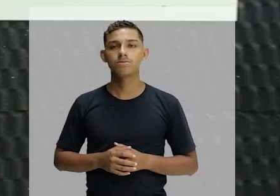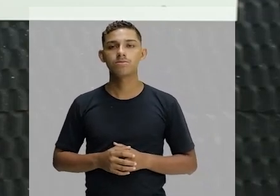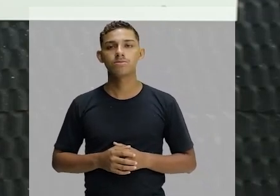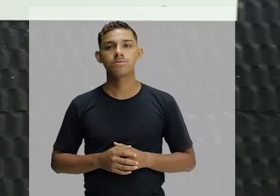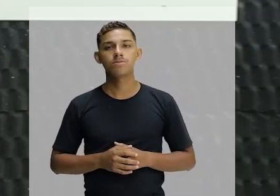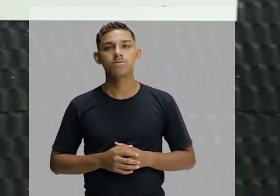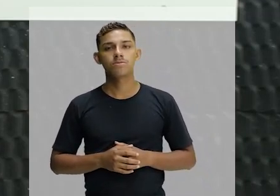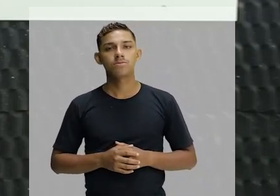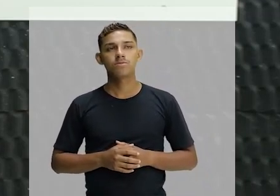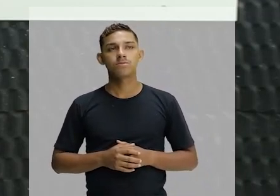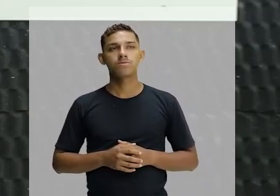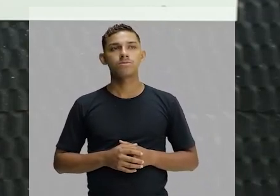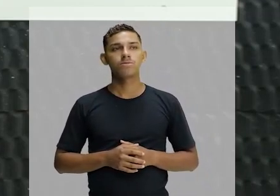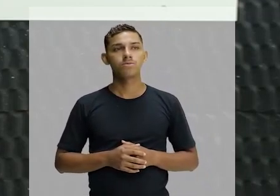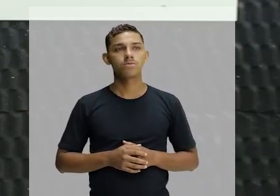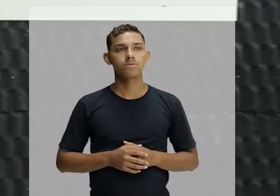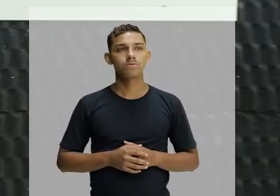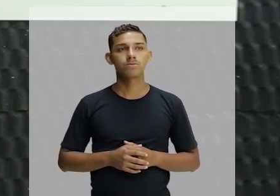é 5.